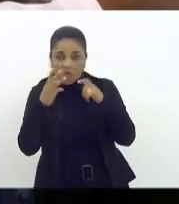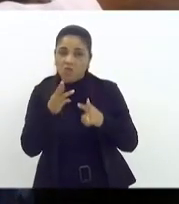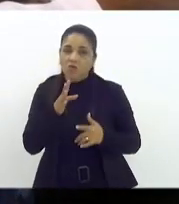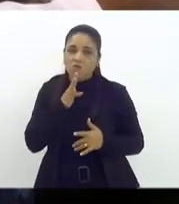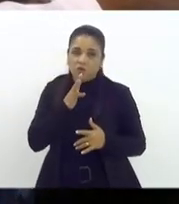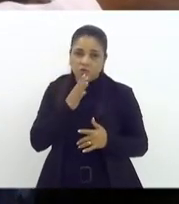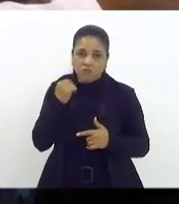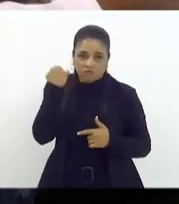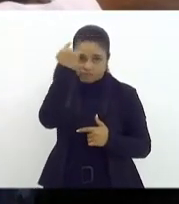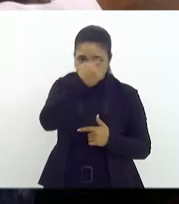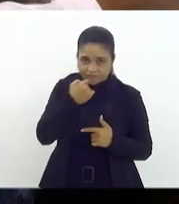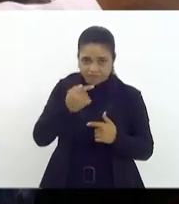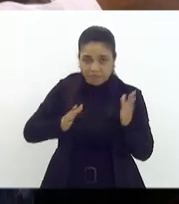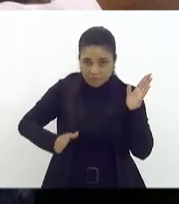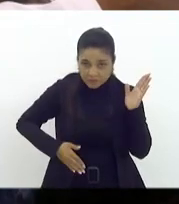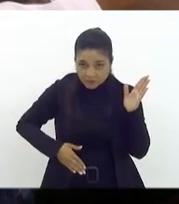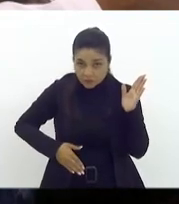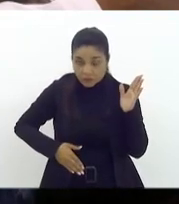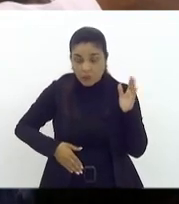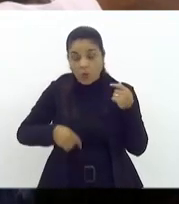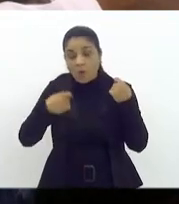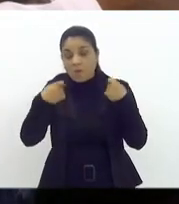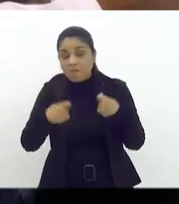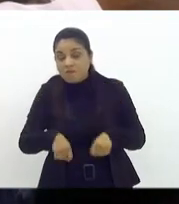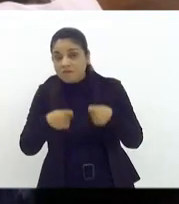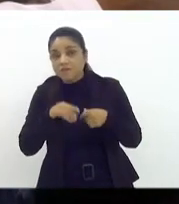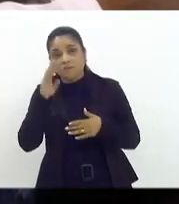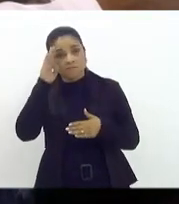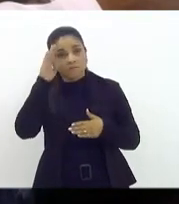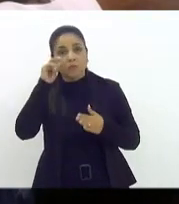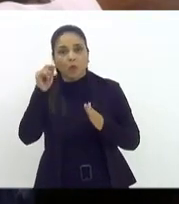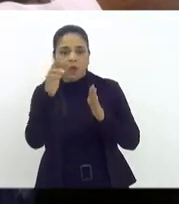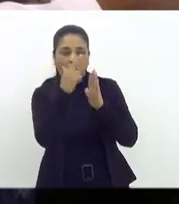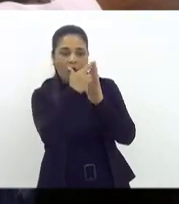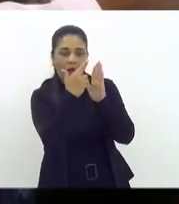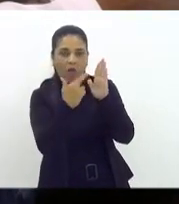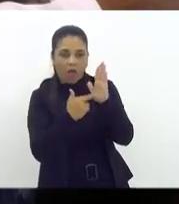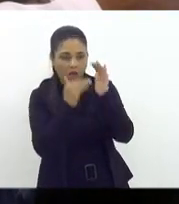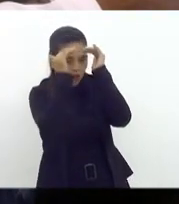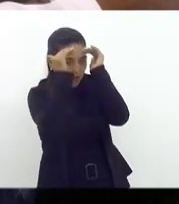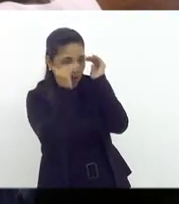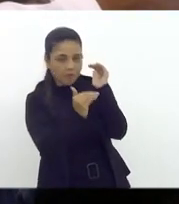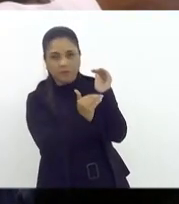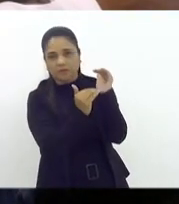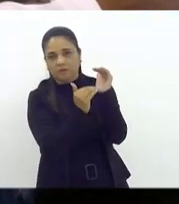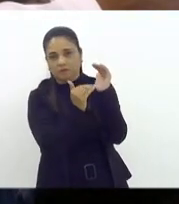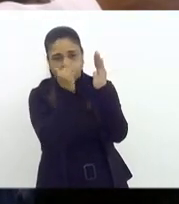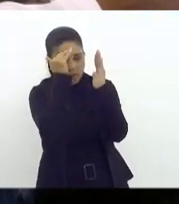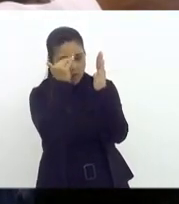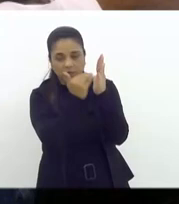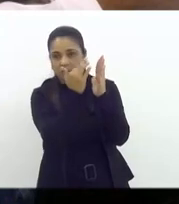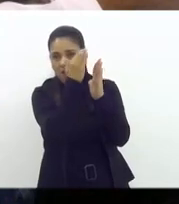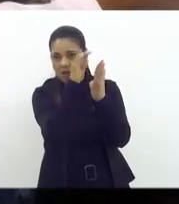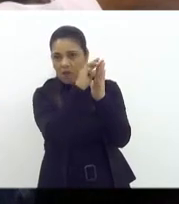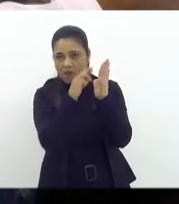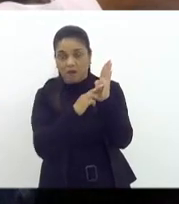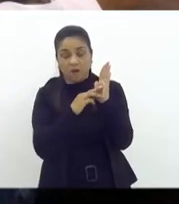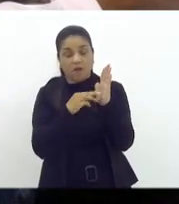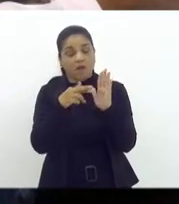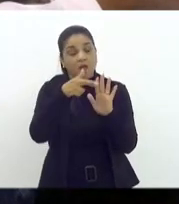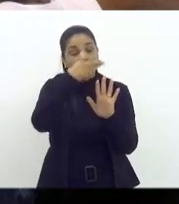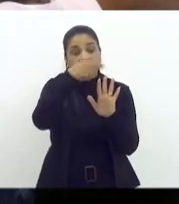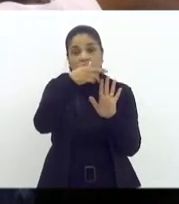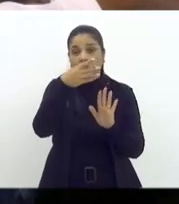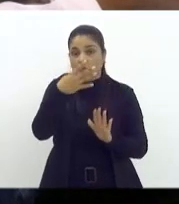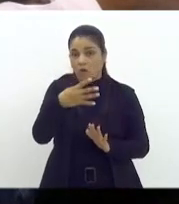seja obedecendo as recomendações da resolução 484